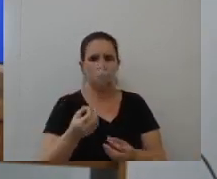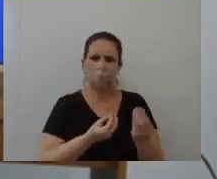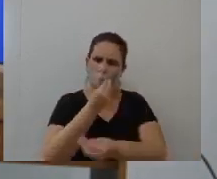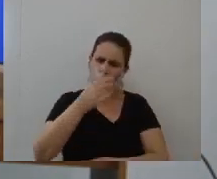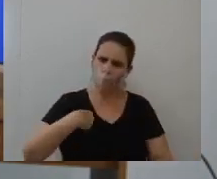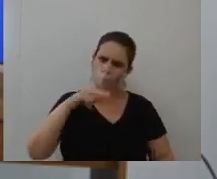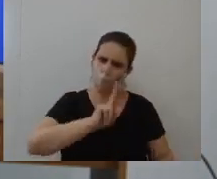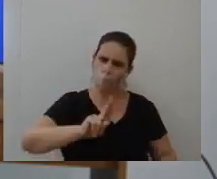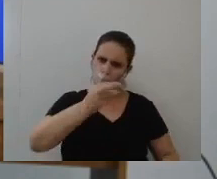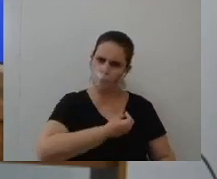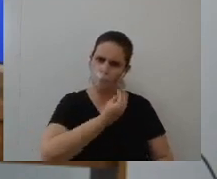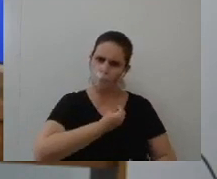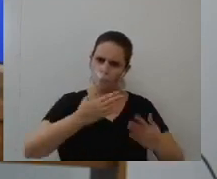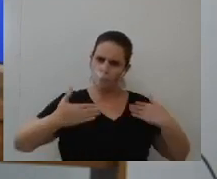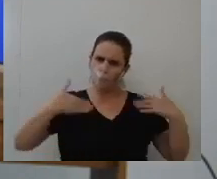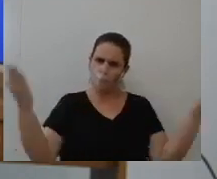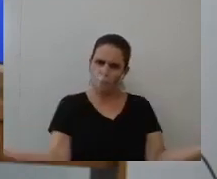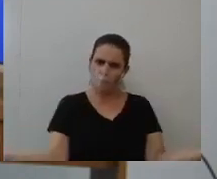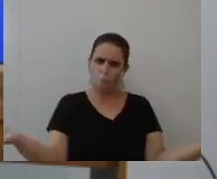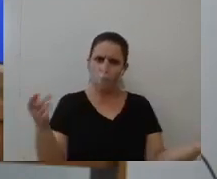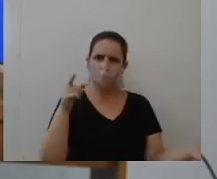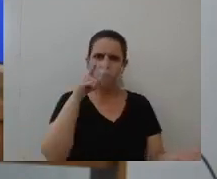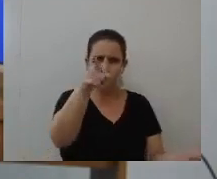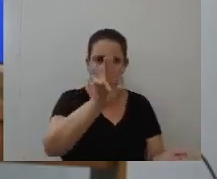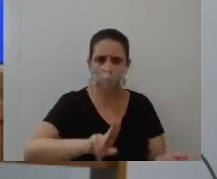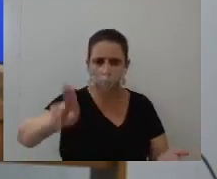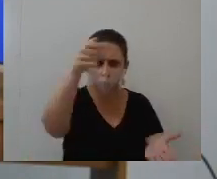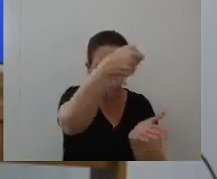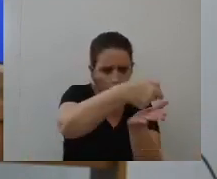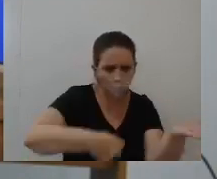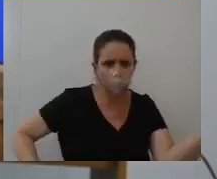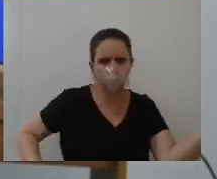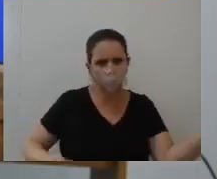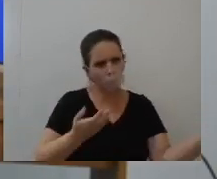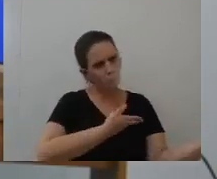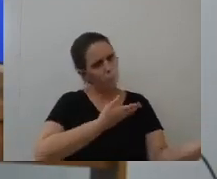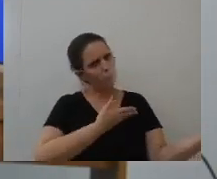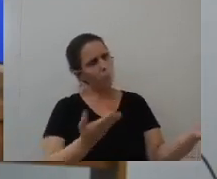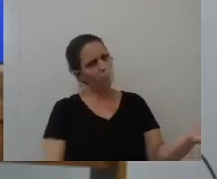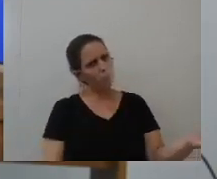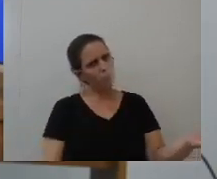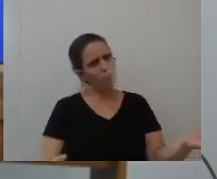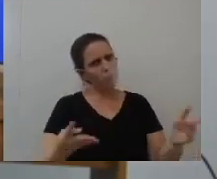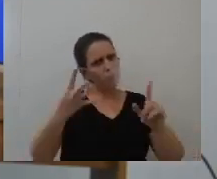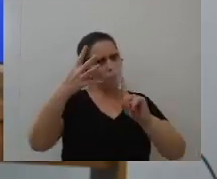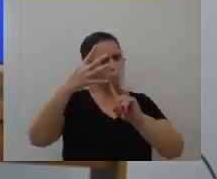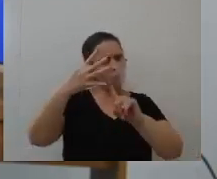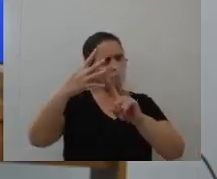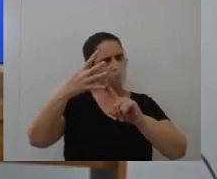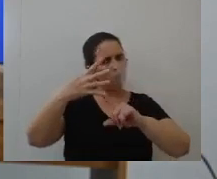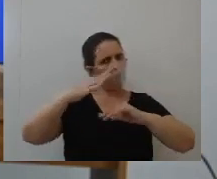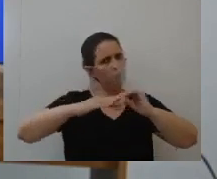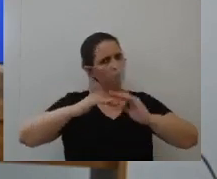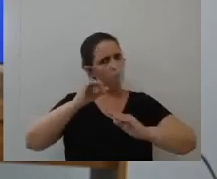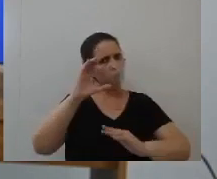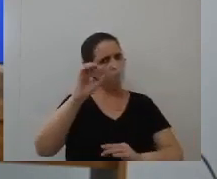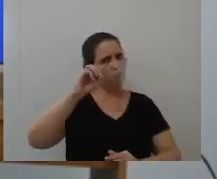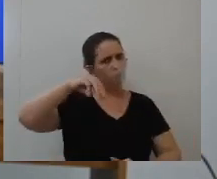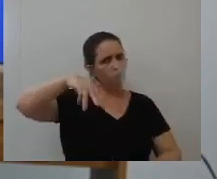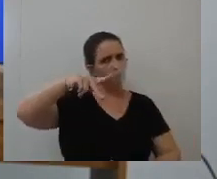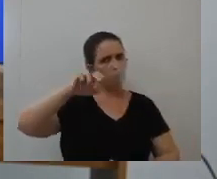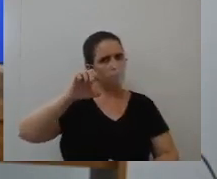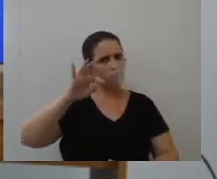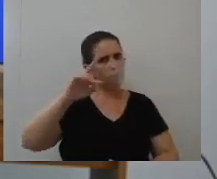amigo, ô colega, você vai usar isso na sua redação, meu amigo. É a quarta competência da